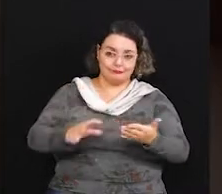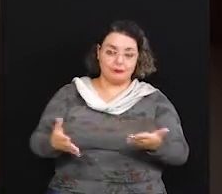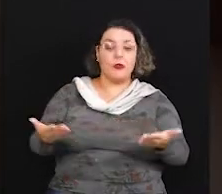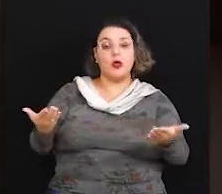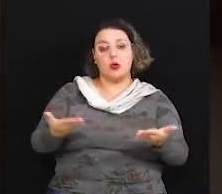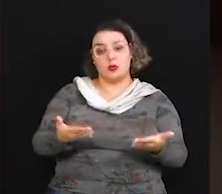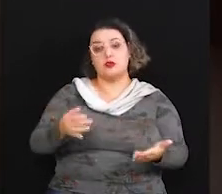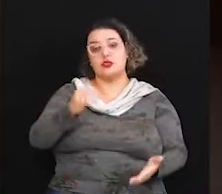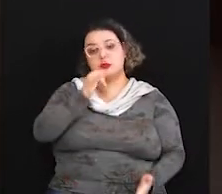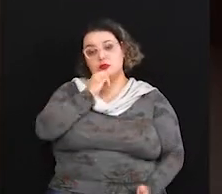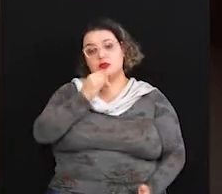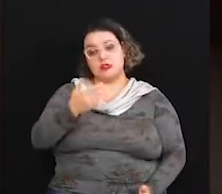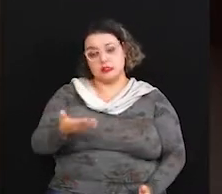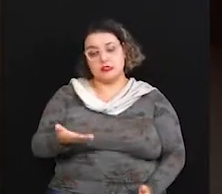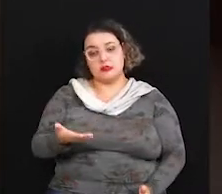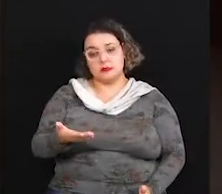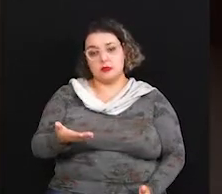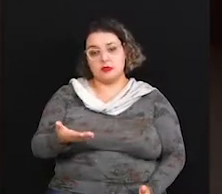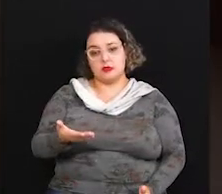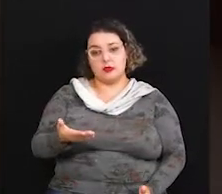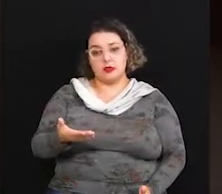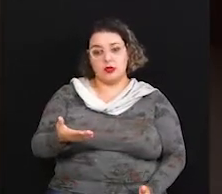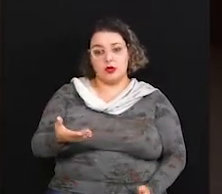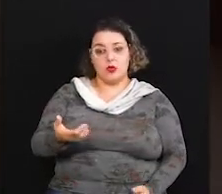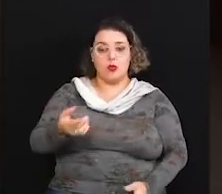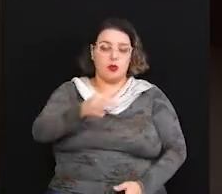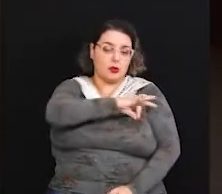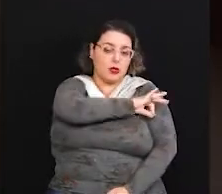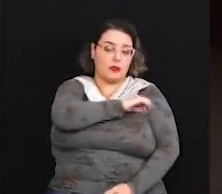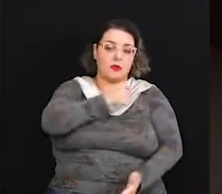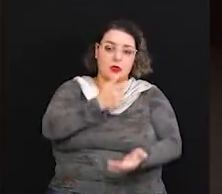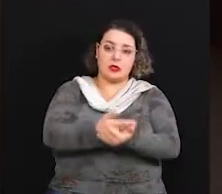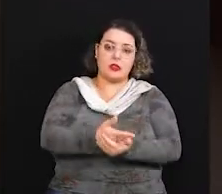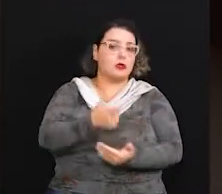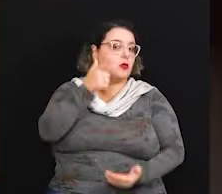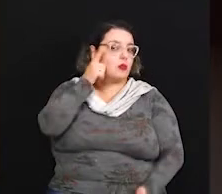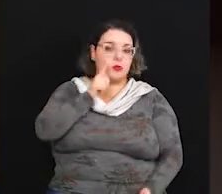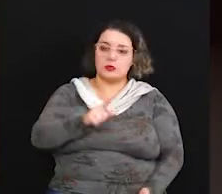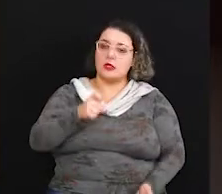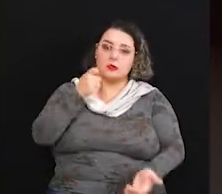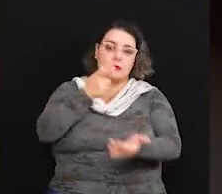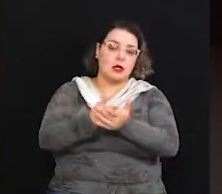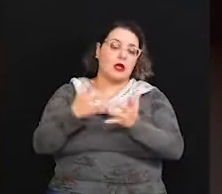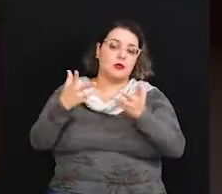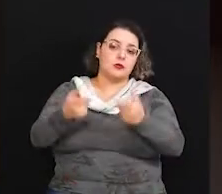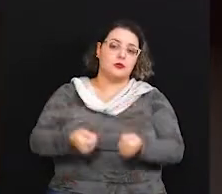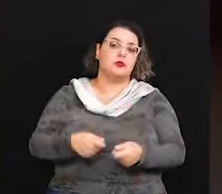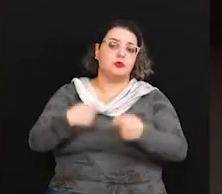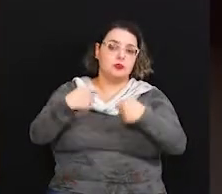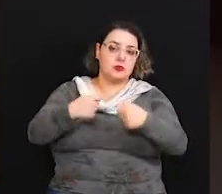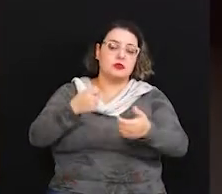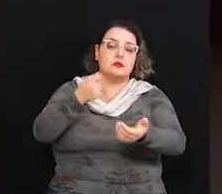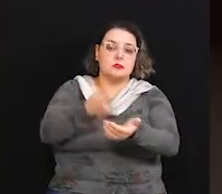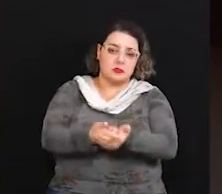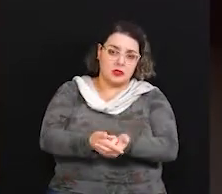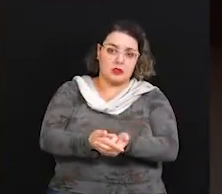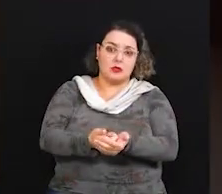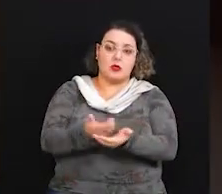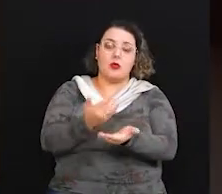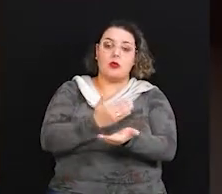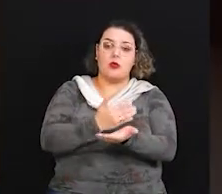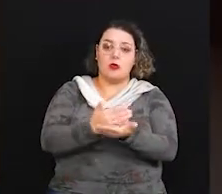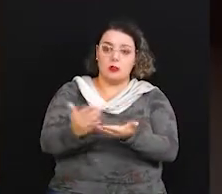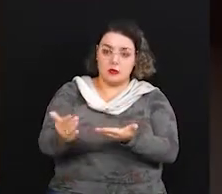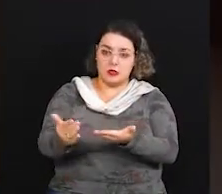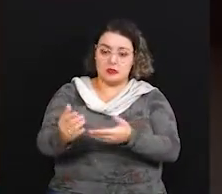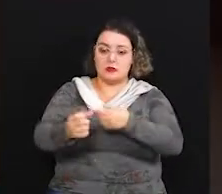Então, hoje, por exemplo, a subvenção da prefeitura não dá para cobrir a nossa folha de pagamento. Então, nós já